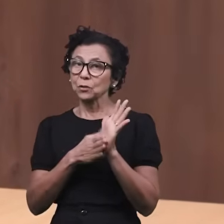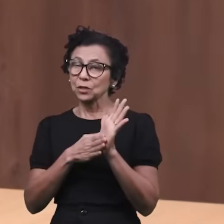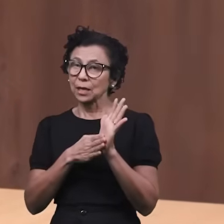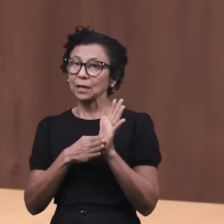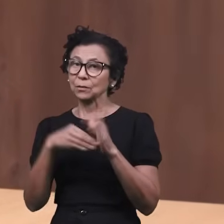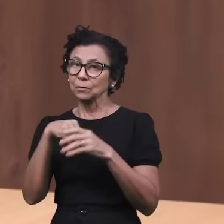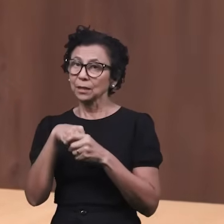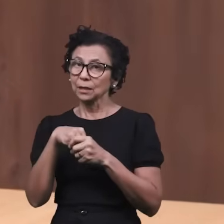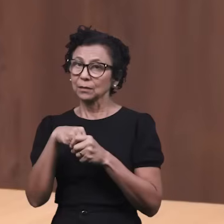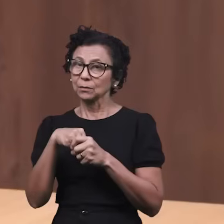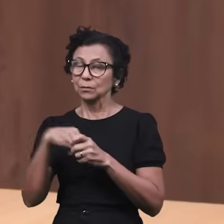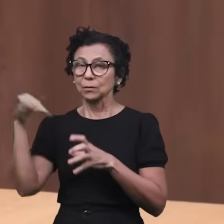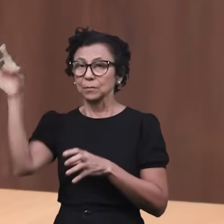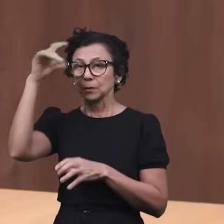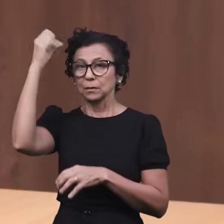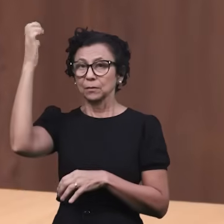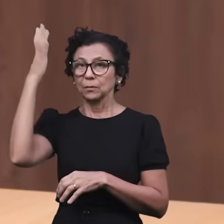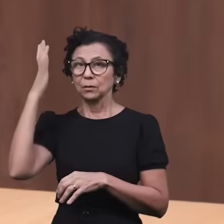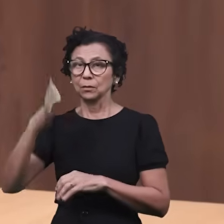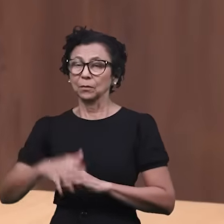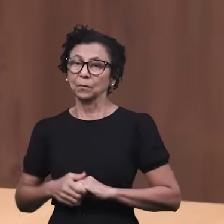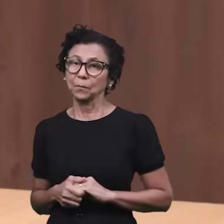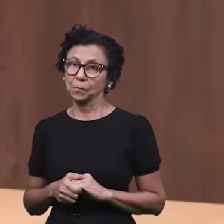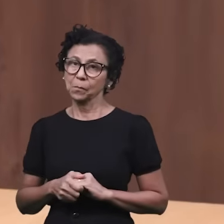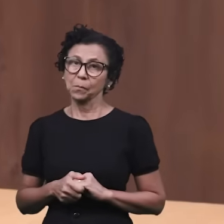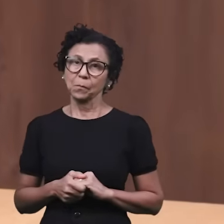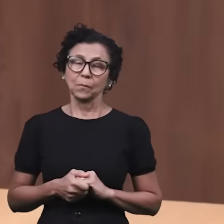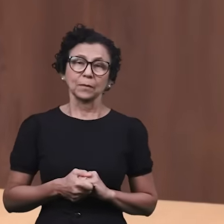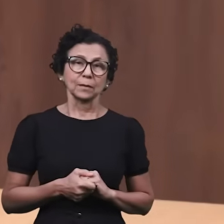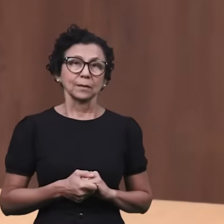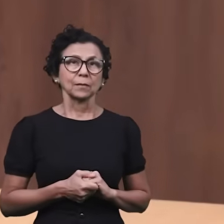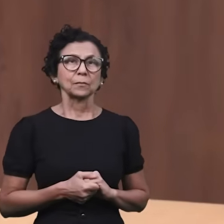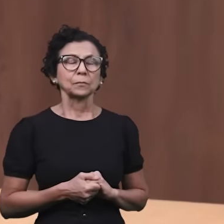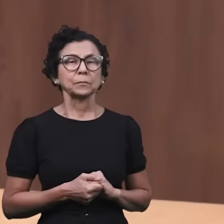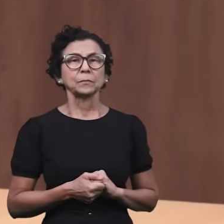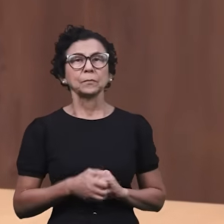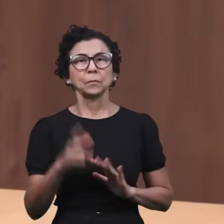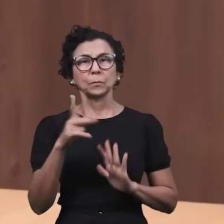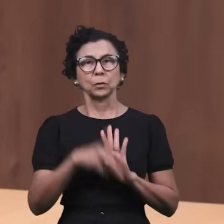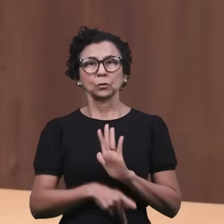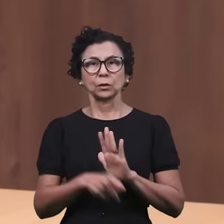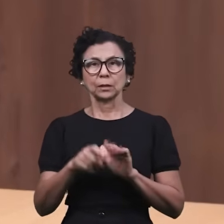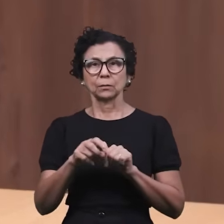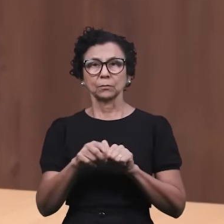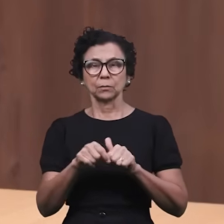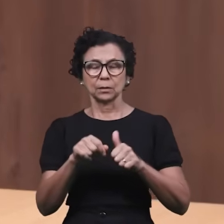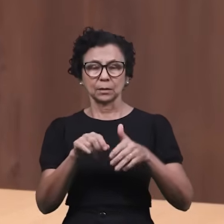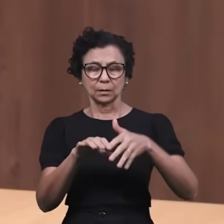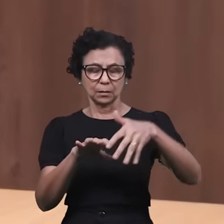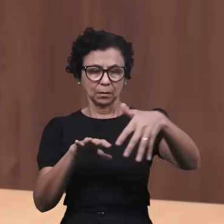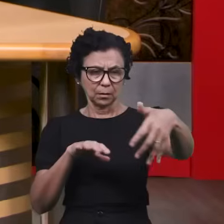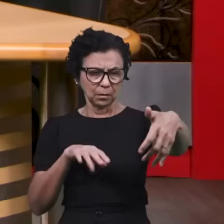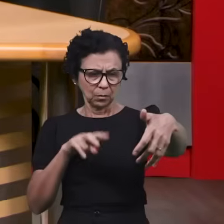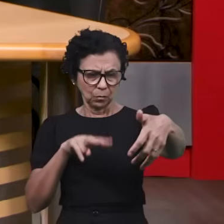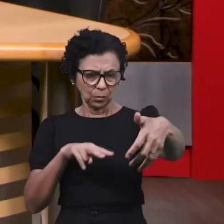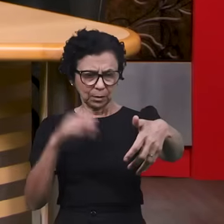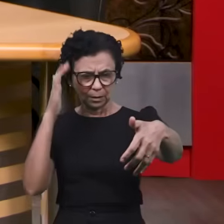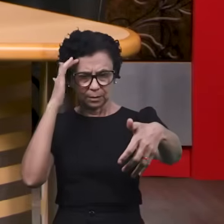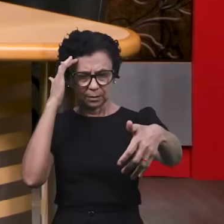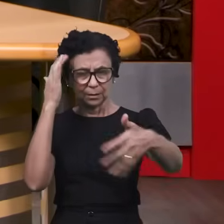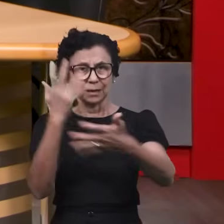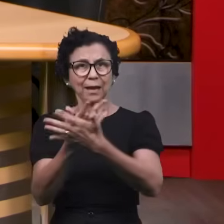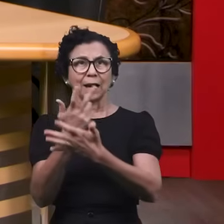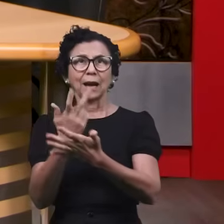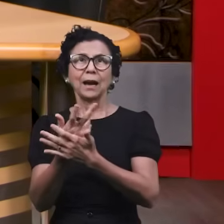Porque eu não sou consultor, mas se você for ler um projeto errado, você também vai criar um problema. Exatamente. Vai dar um